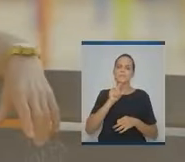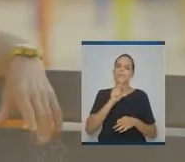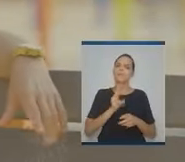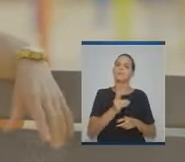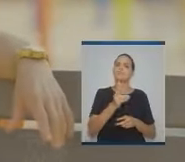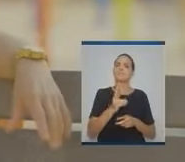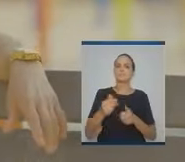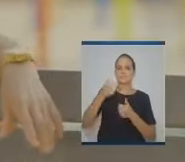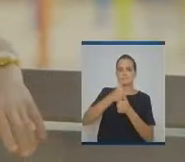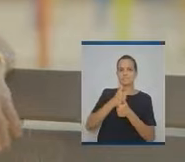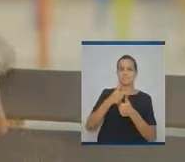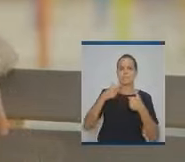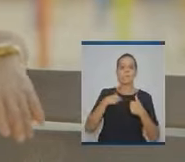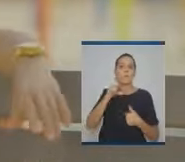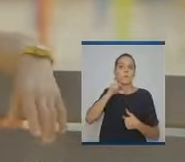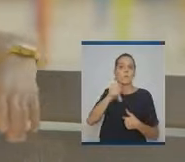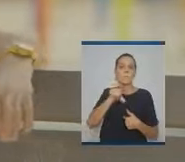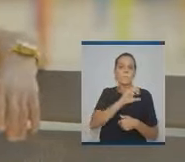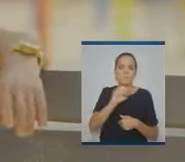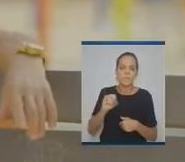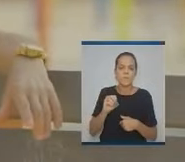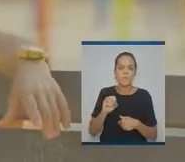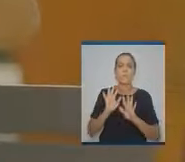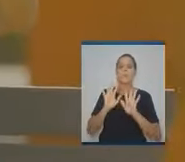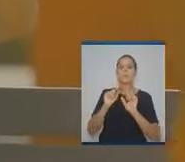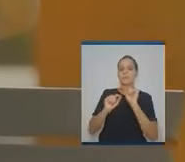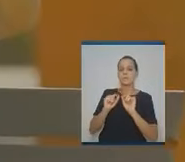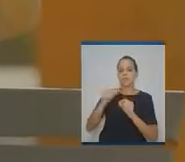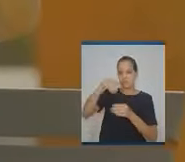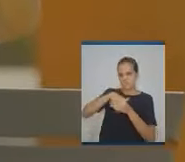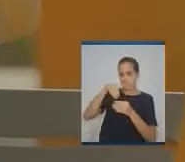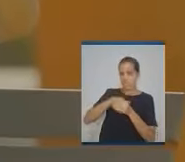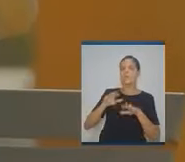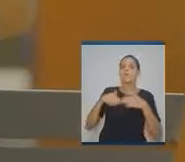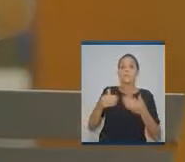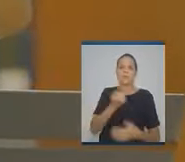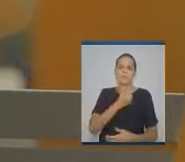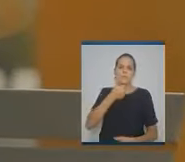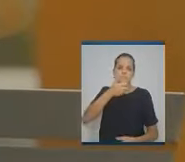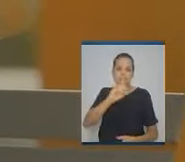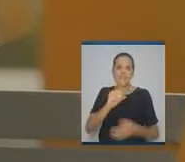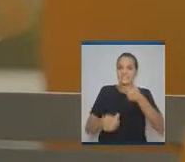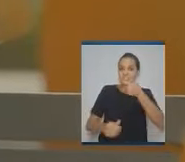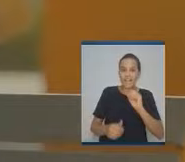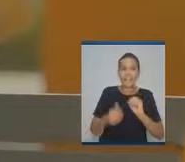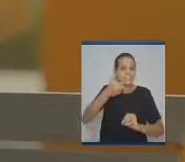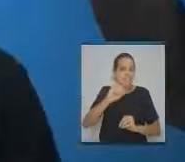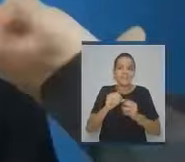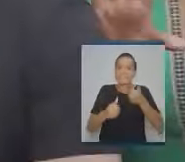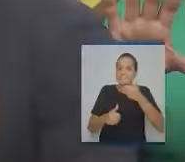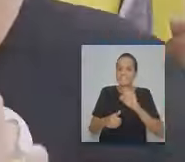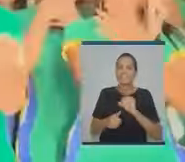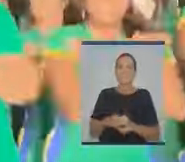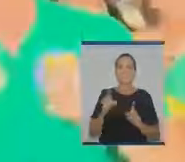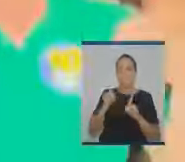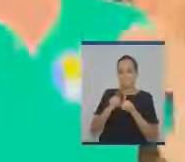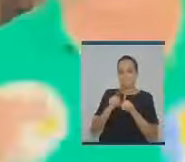do voto. É 10, 10, 10, 10, 10. Eu indico Matheus 10, sem errar.